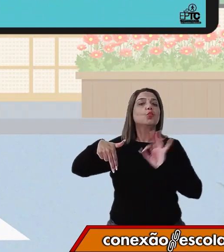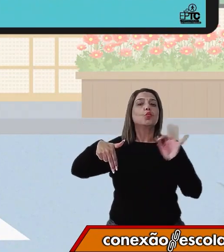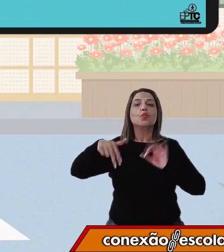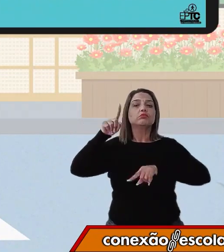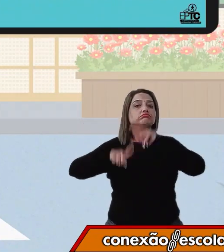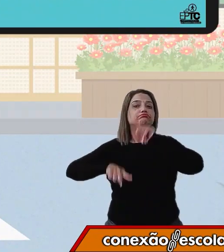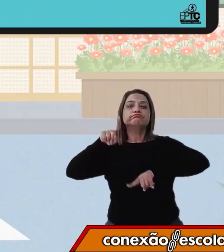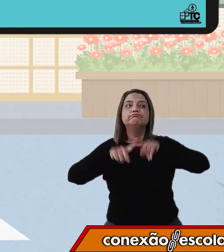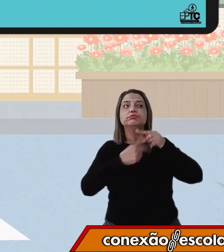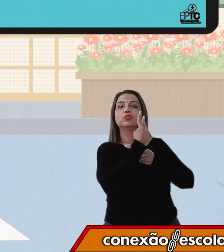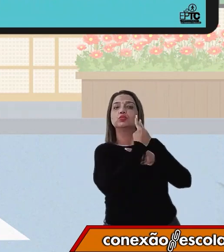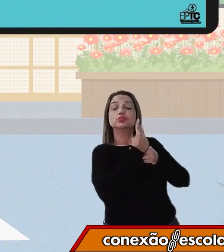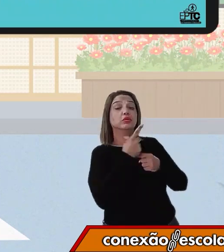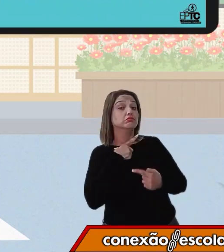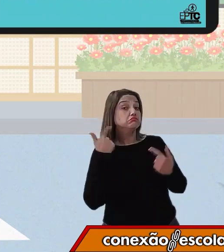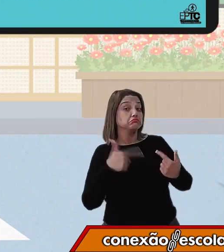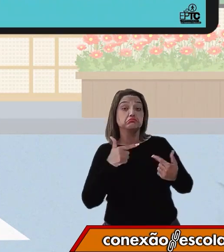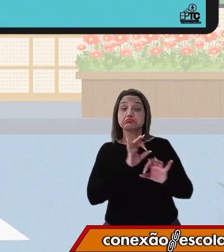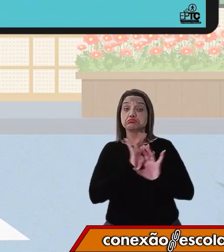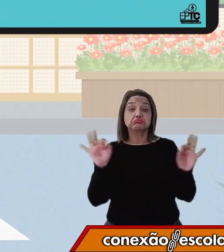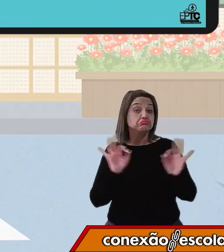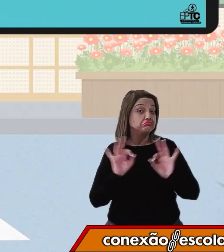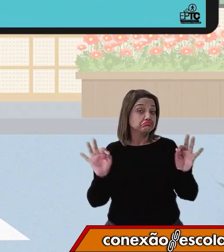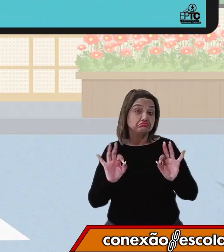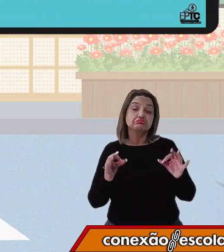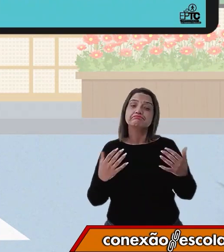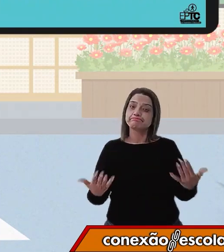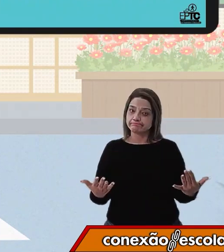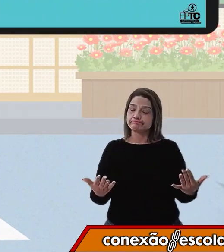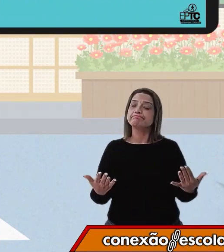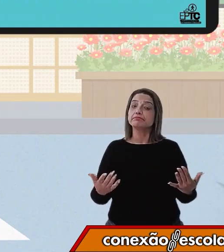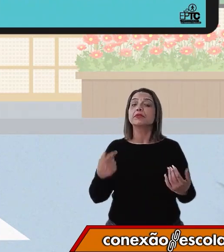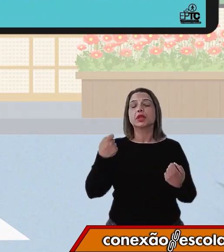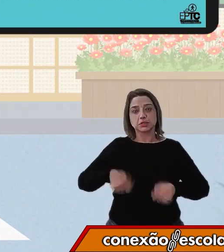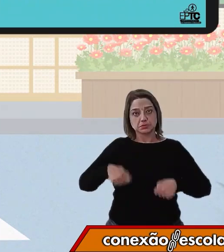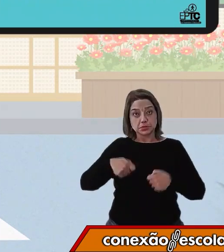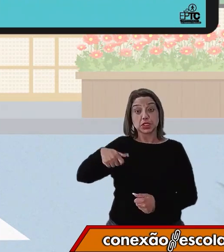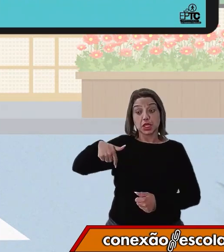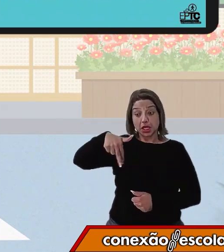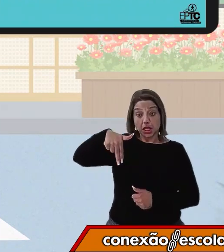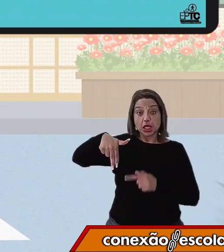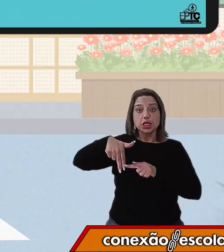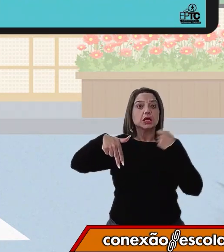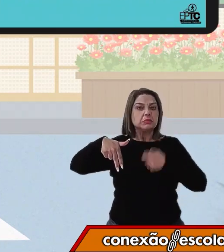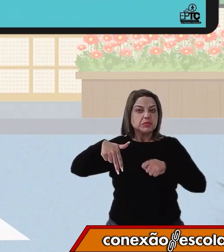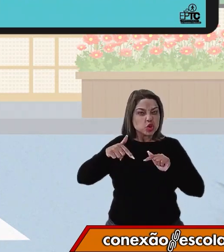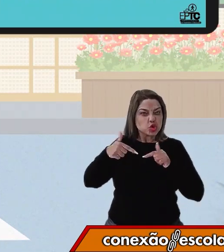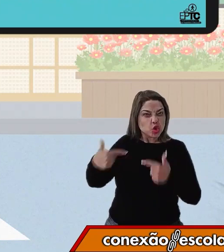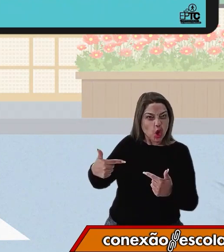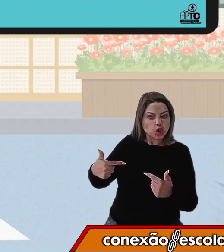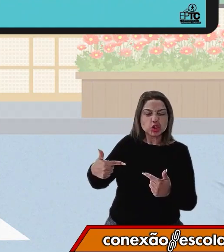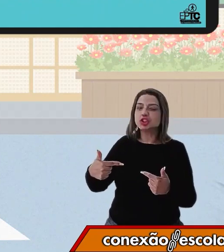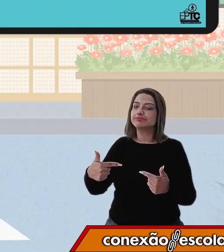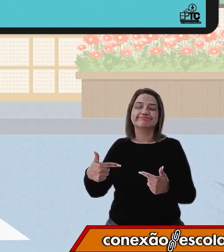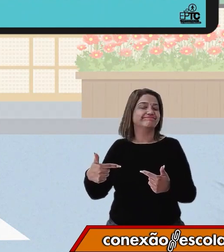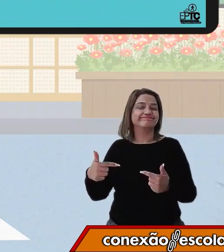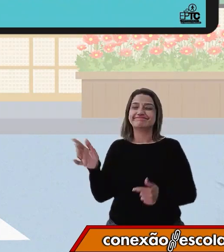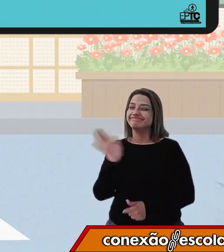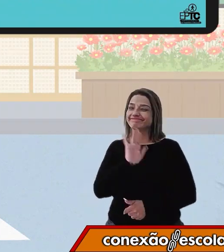o pedestre não tem nenhum equipamento de proteção então pedestre conta com a sorte no trânsito